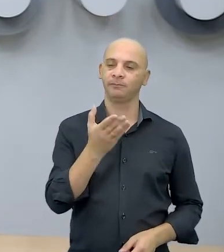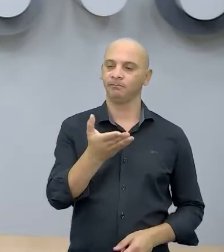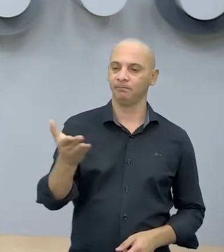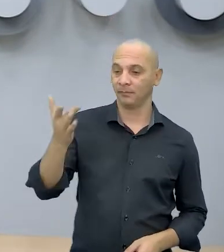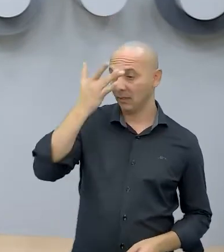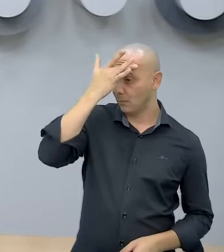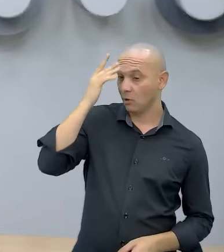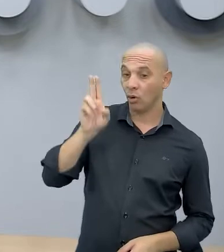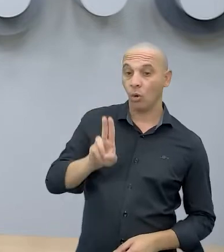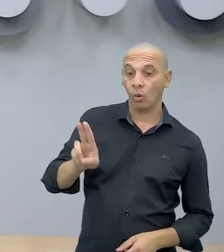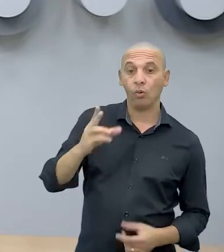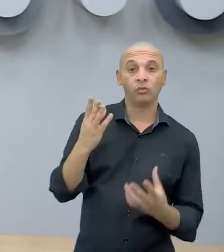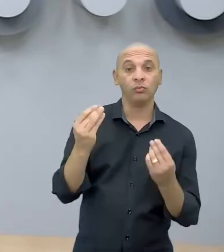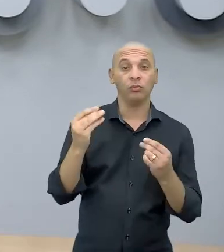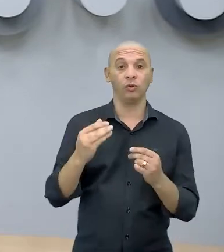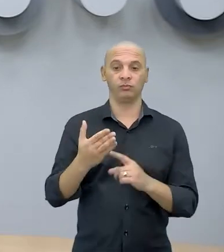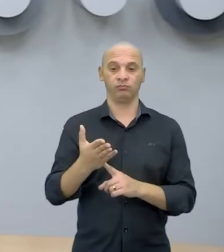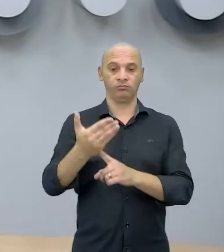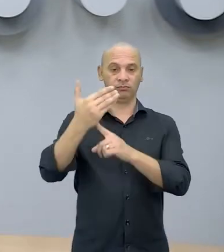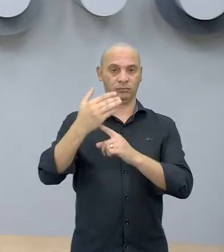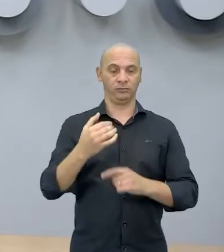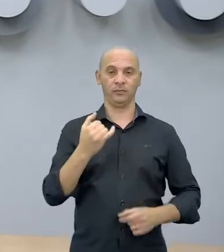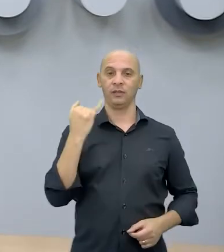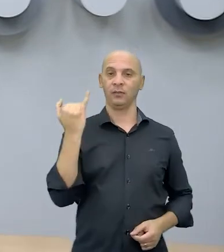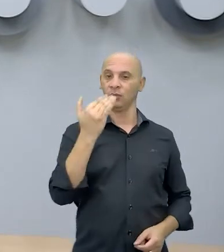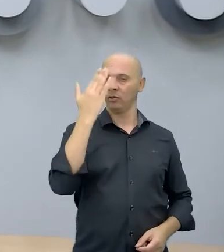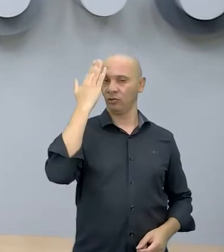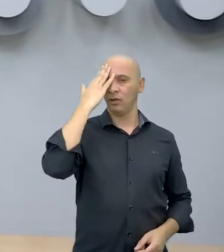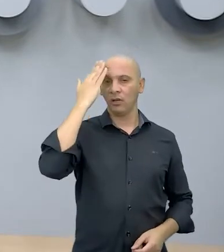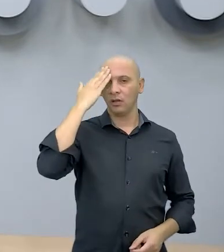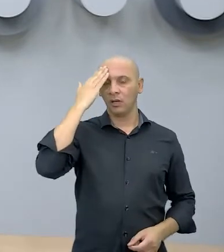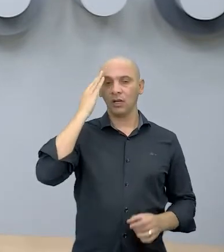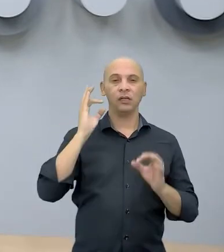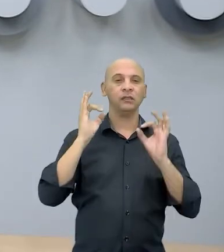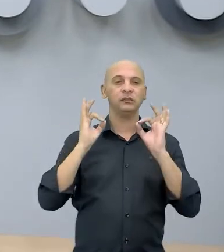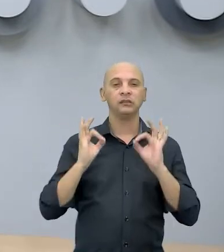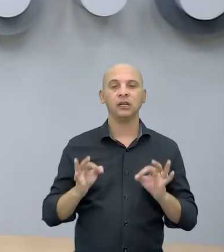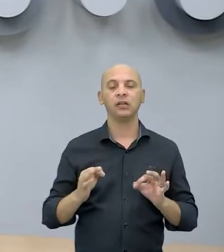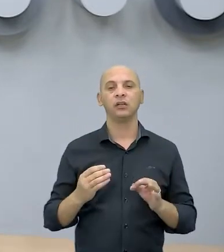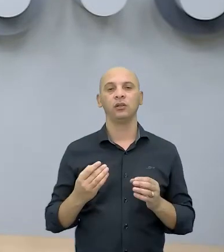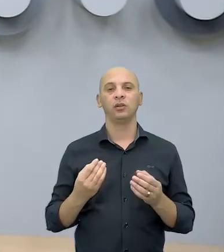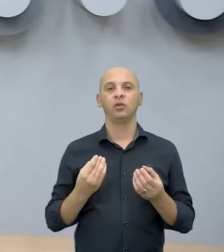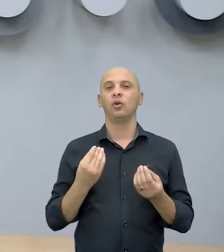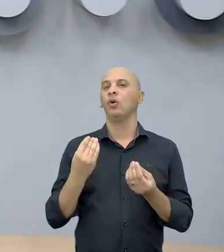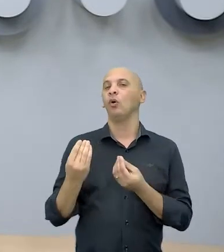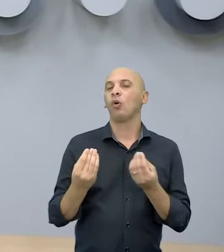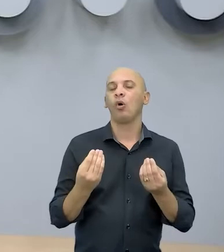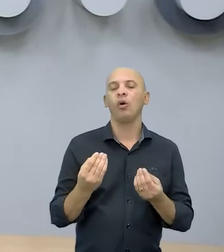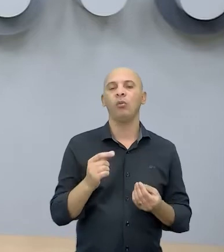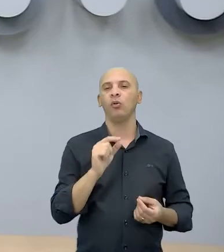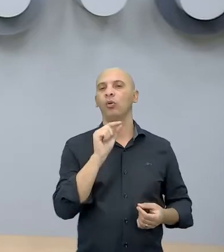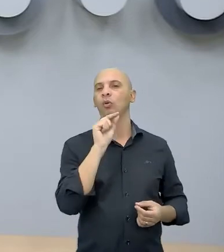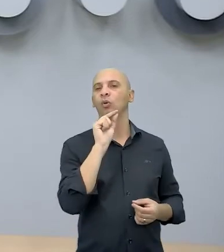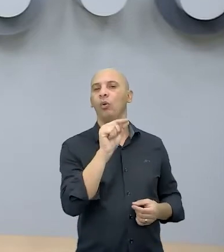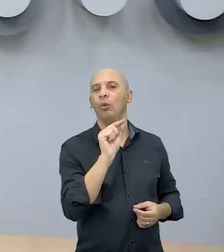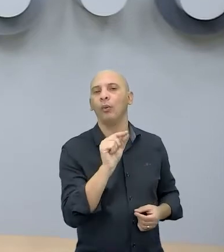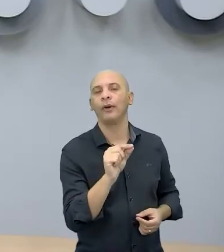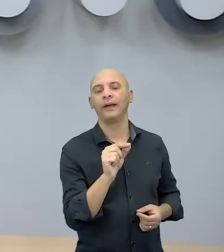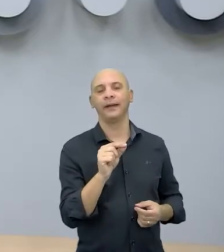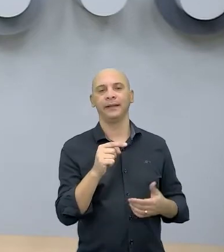inseridas. Então, é importante que a gente entenda um pouquinho melhor sobre o que vai junto, né, do